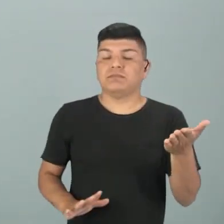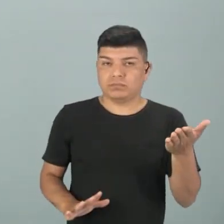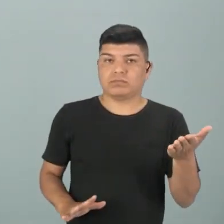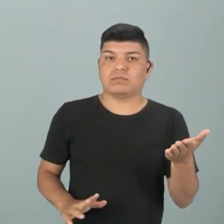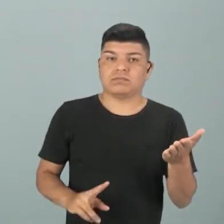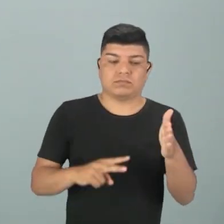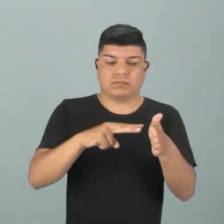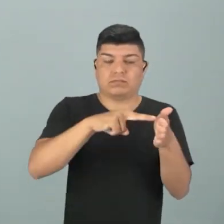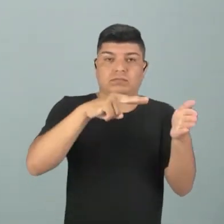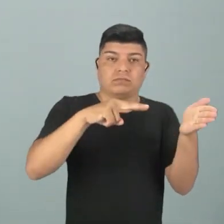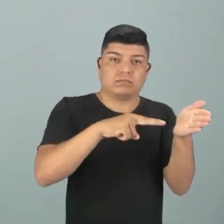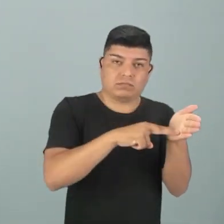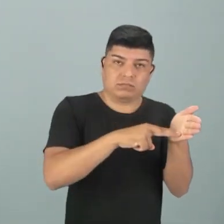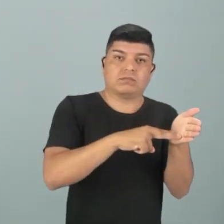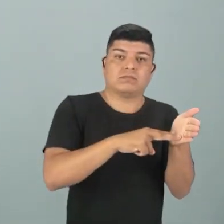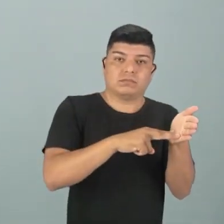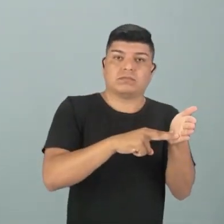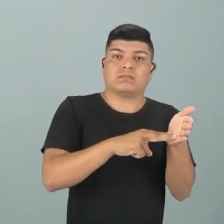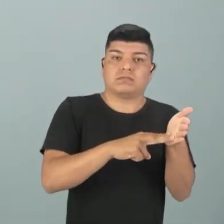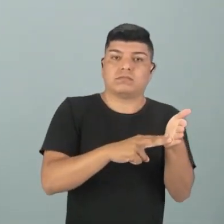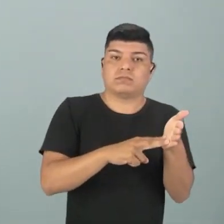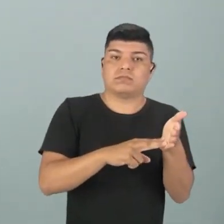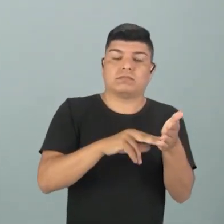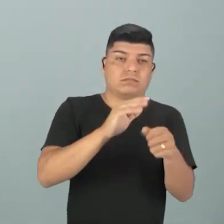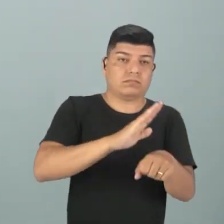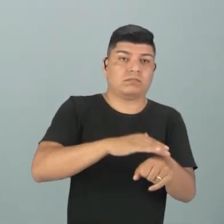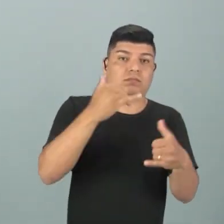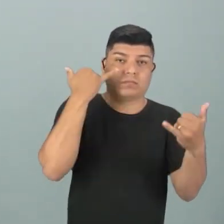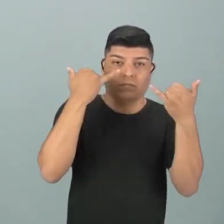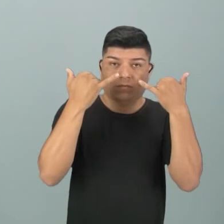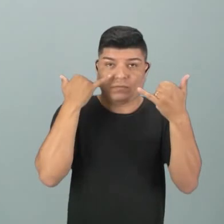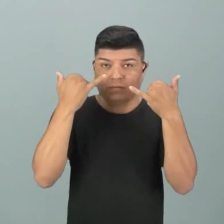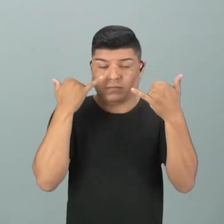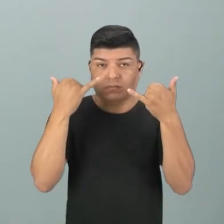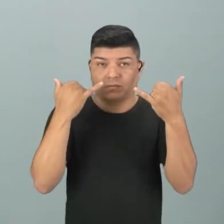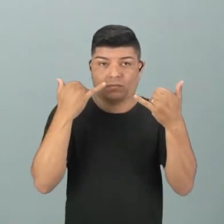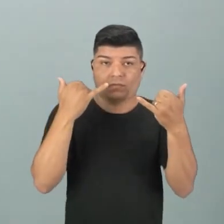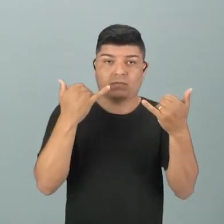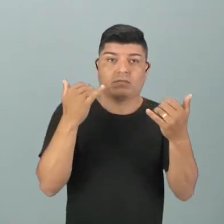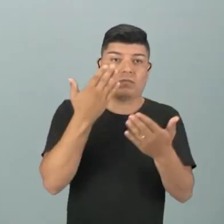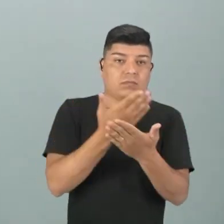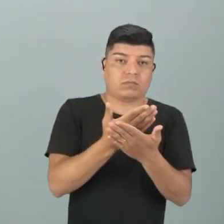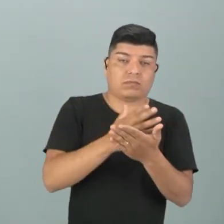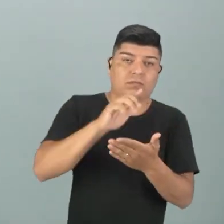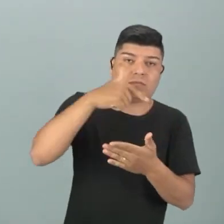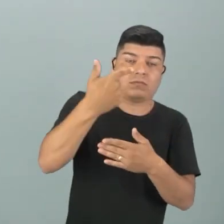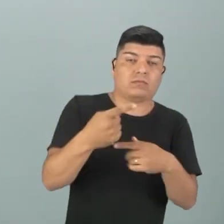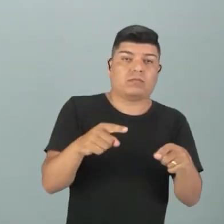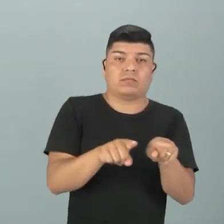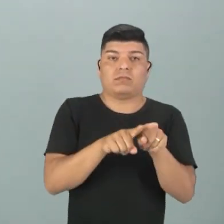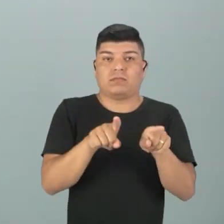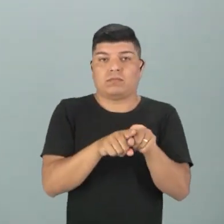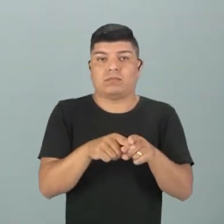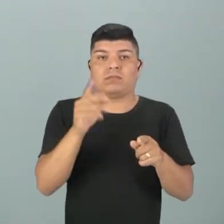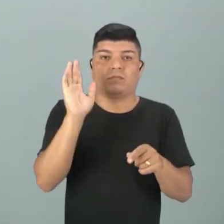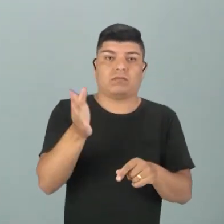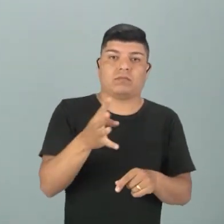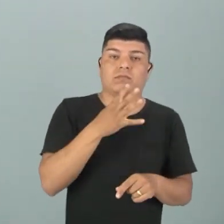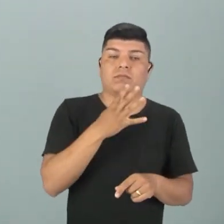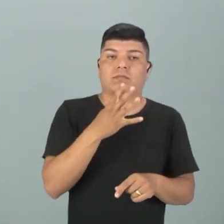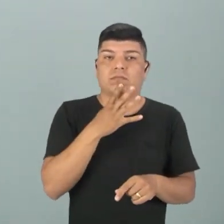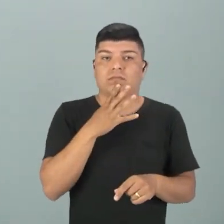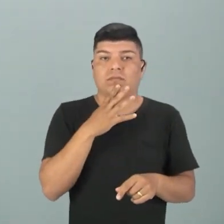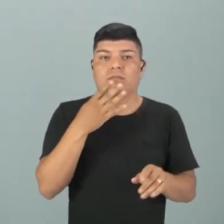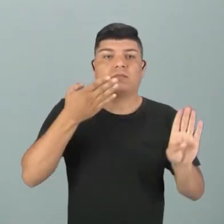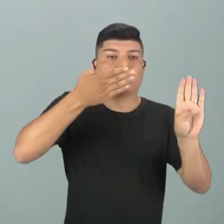sobre volume de prismas. Então, para mais informações aí sobre essa aula e outras aulas que vocês viram por aqui, vocês